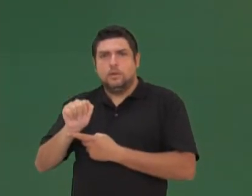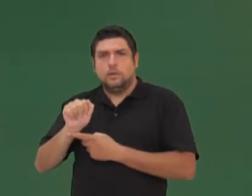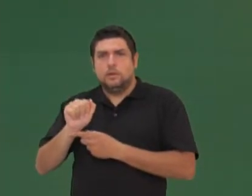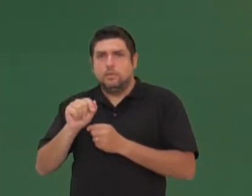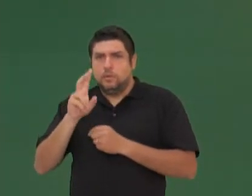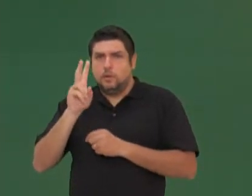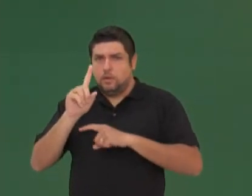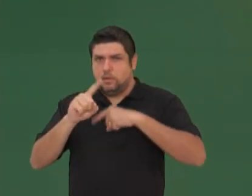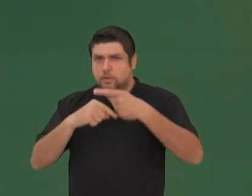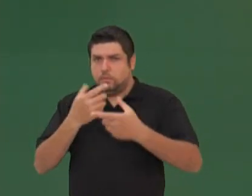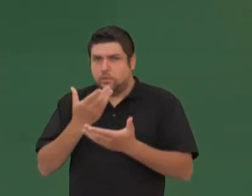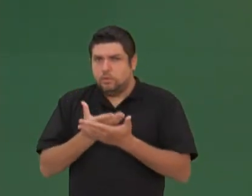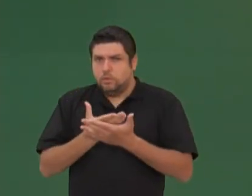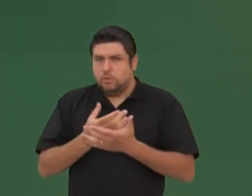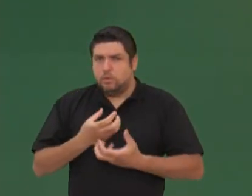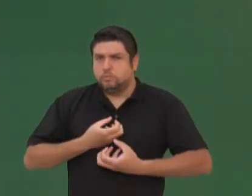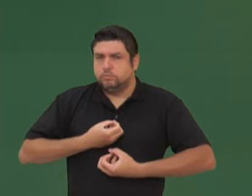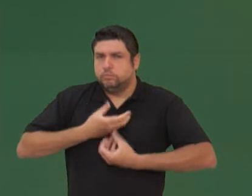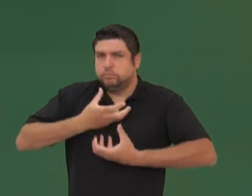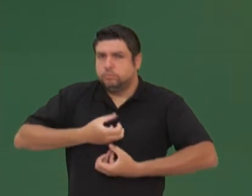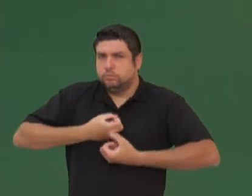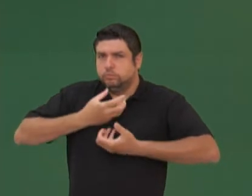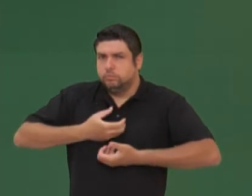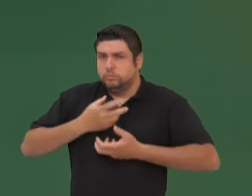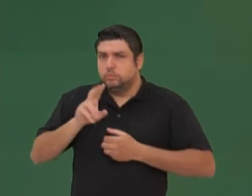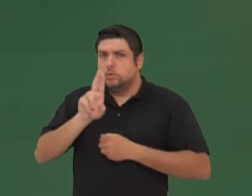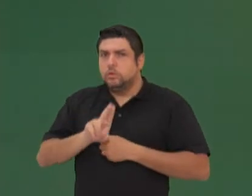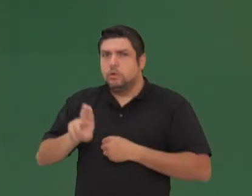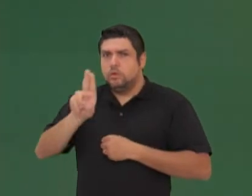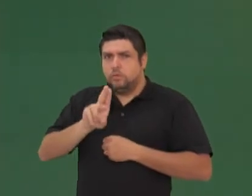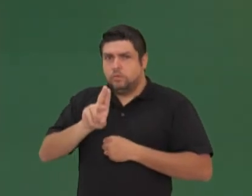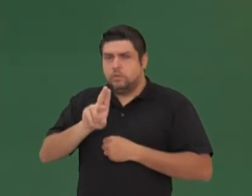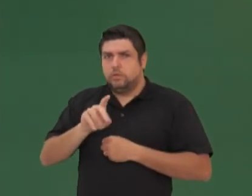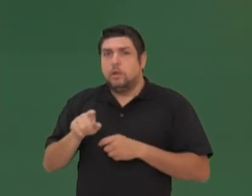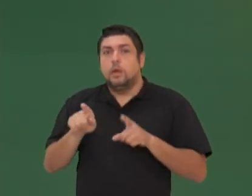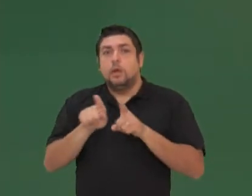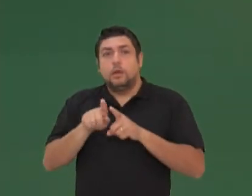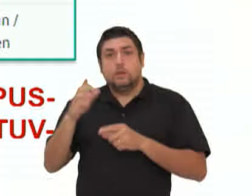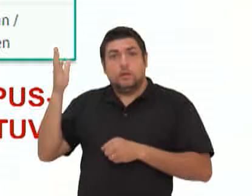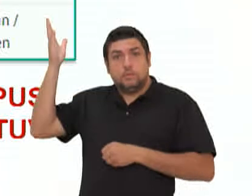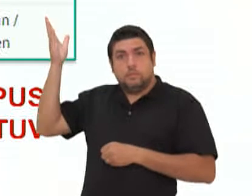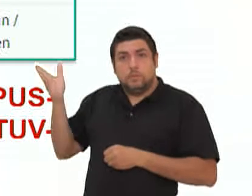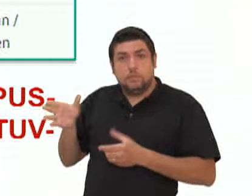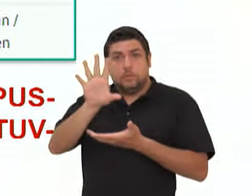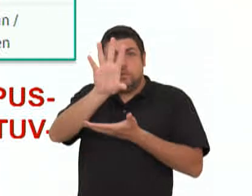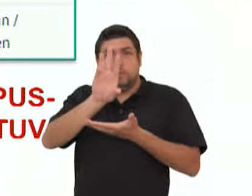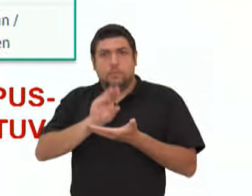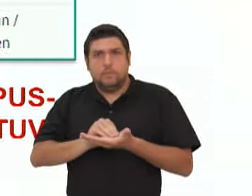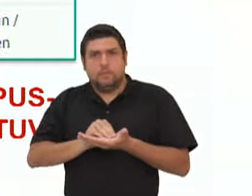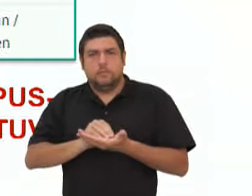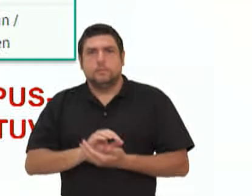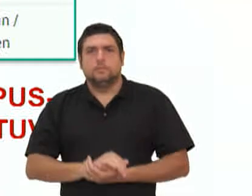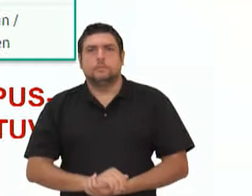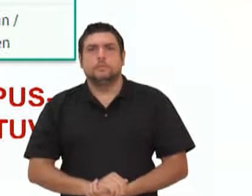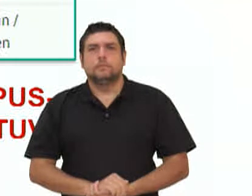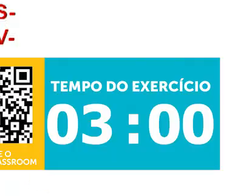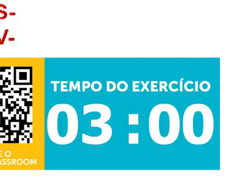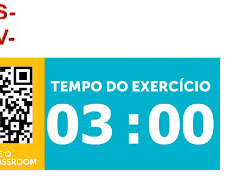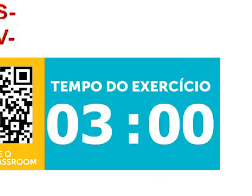poema. Lembram? Já vamos resgatar isso. Então, um tempinho para vocês fazerem esse registro no caderno.